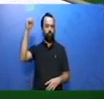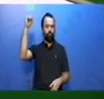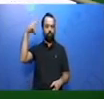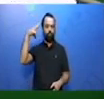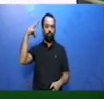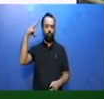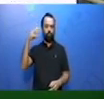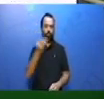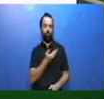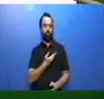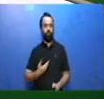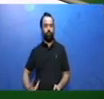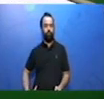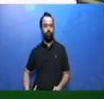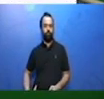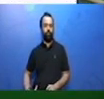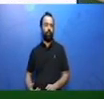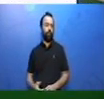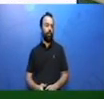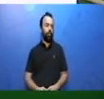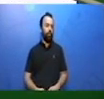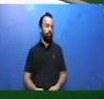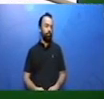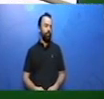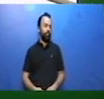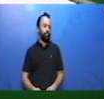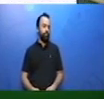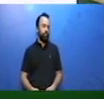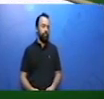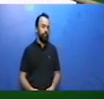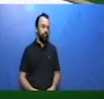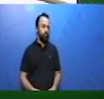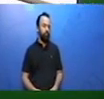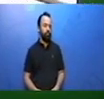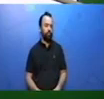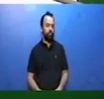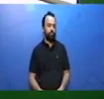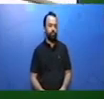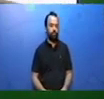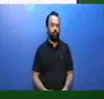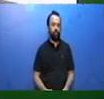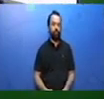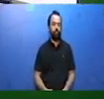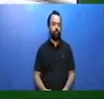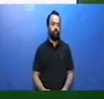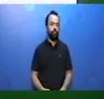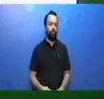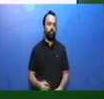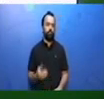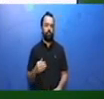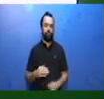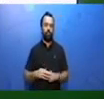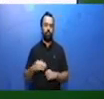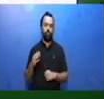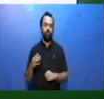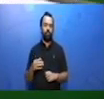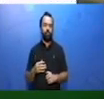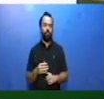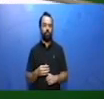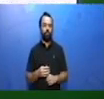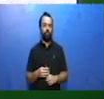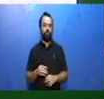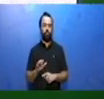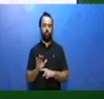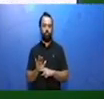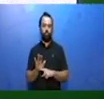pública. A iluminação das ruas e avenidas facilita a circulação de pessoas e veículos e aumenta a segurança. Onde a gente pode ver a